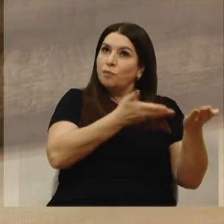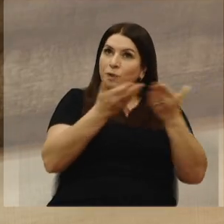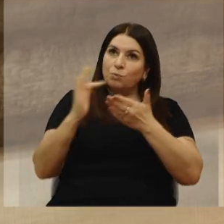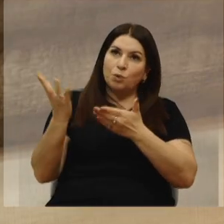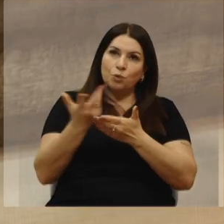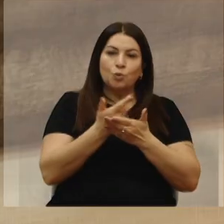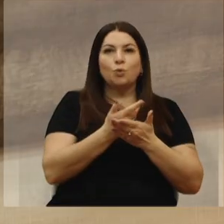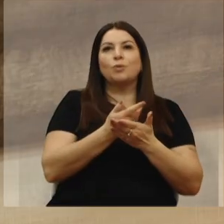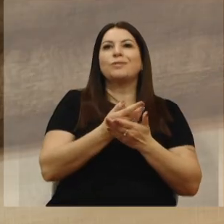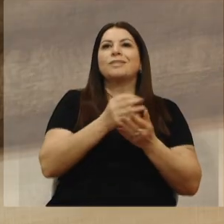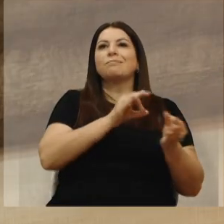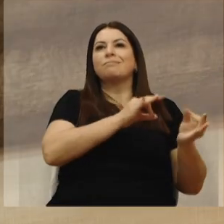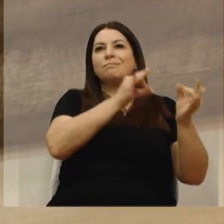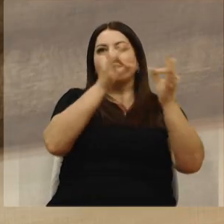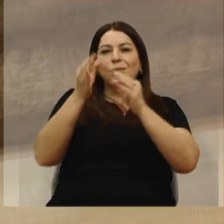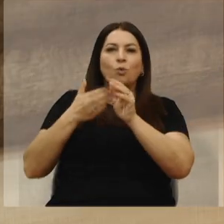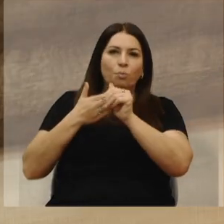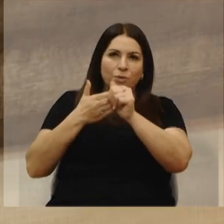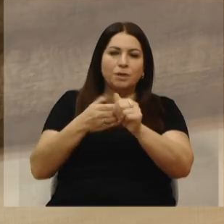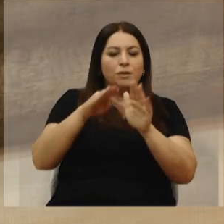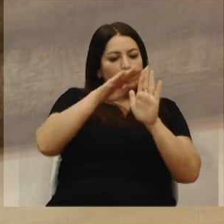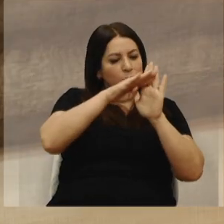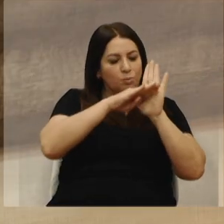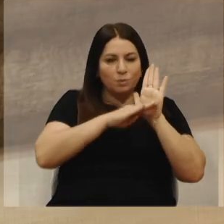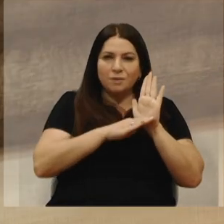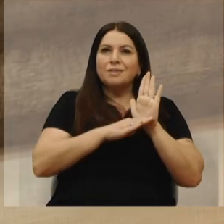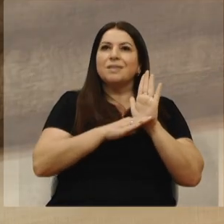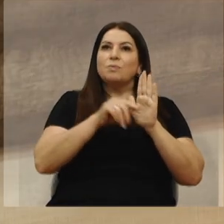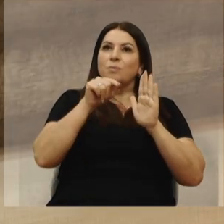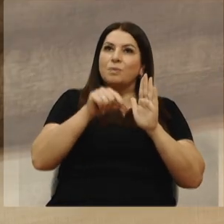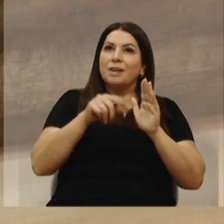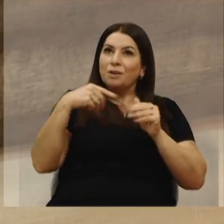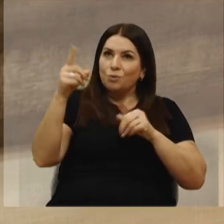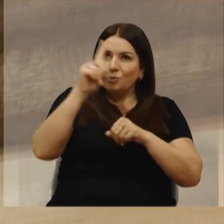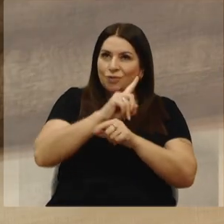também convidamos a todos que continuem acompanhando a